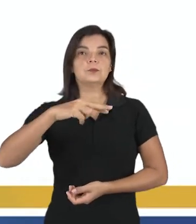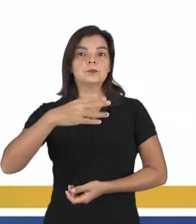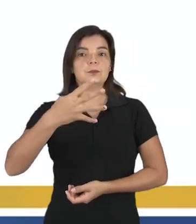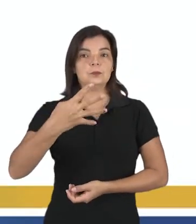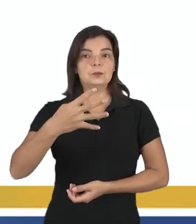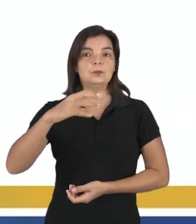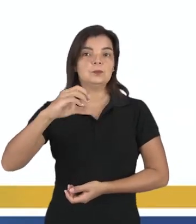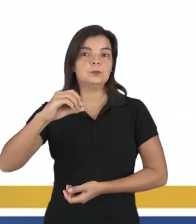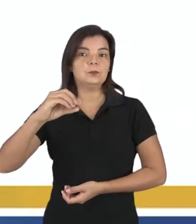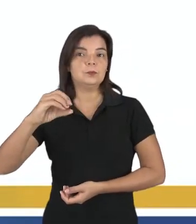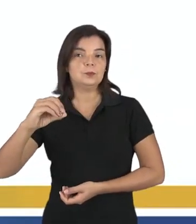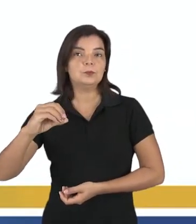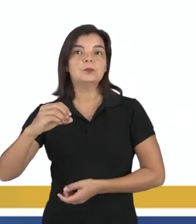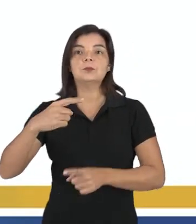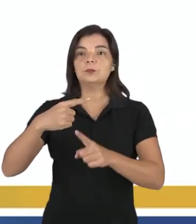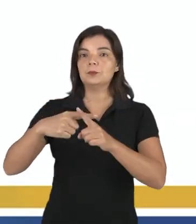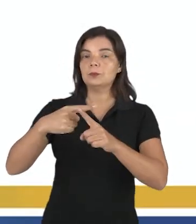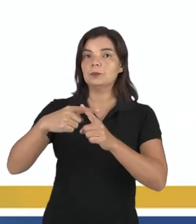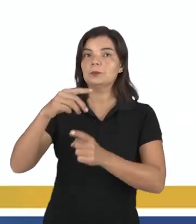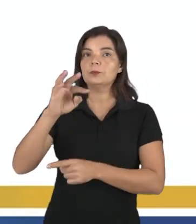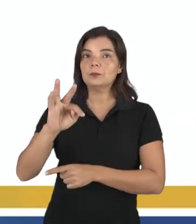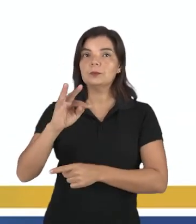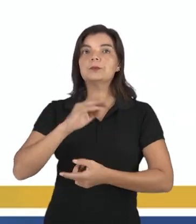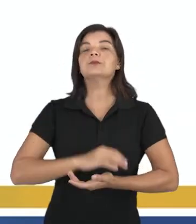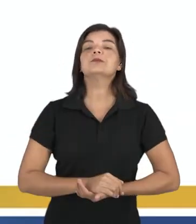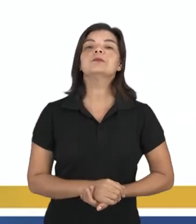a 4.000 vezes o tempo.